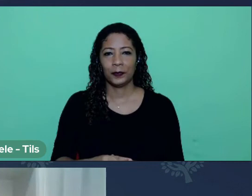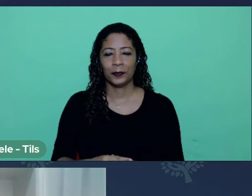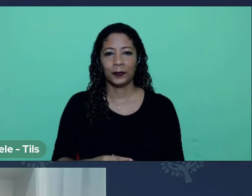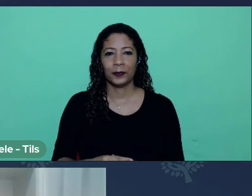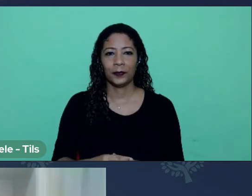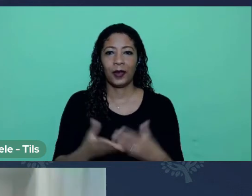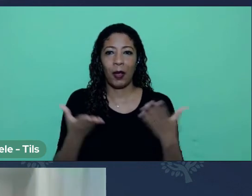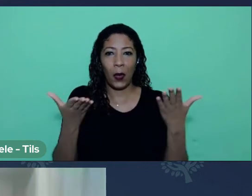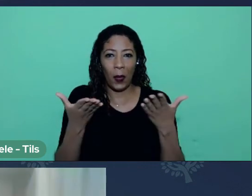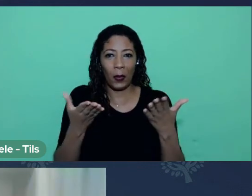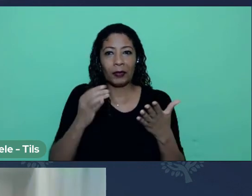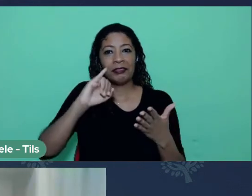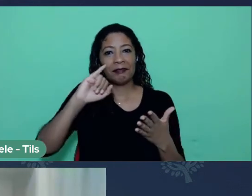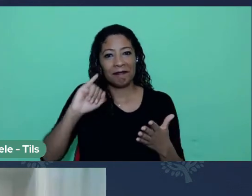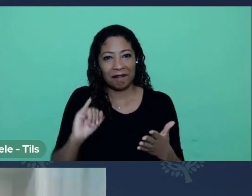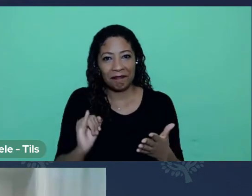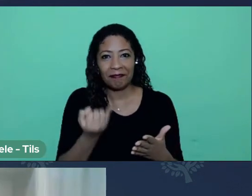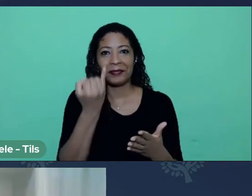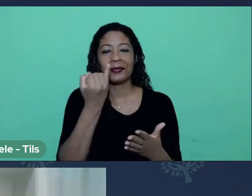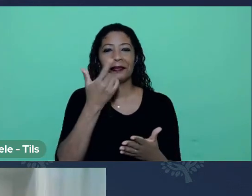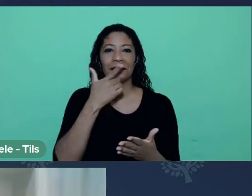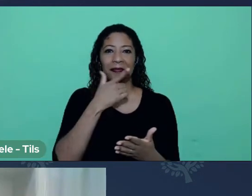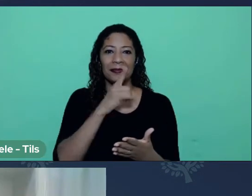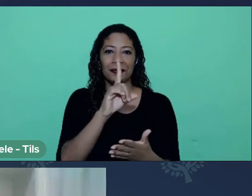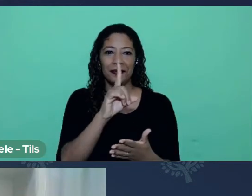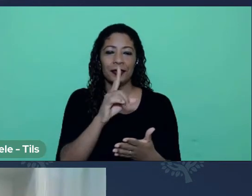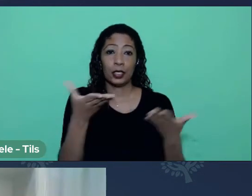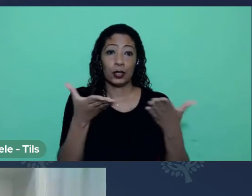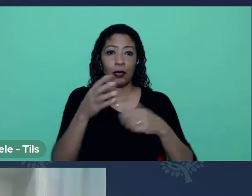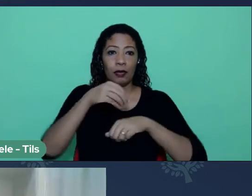essa oportunidade de expor